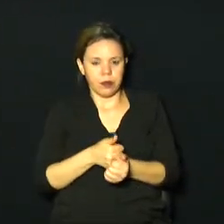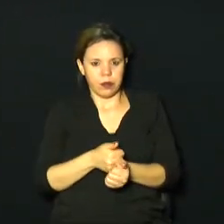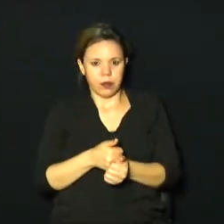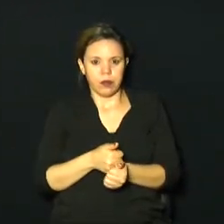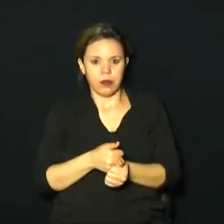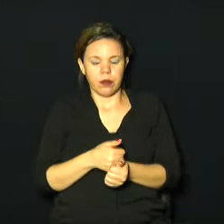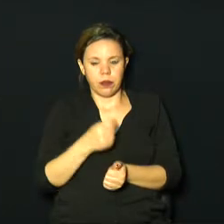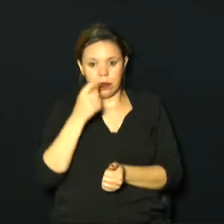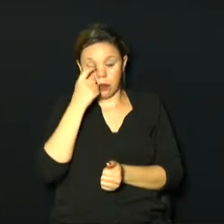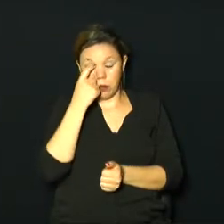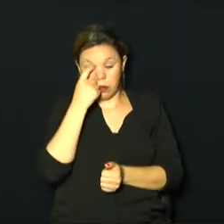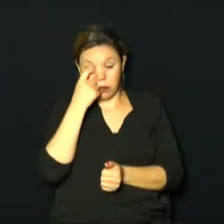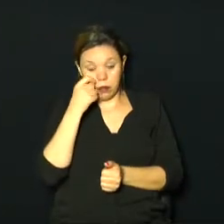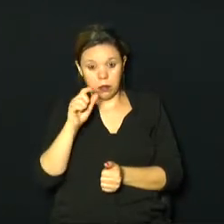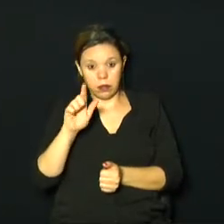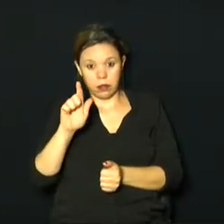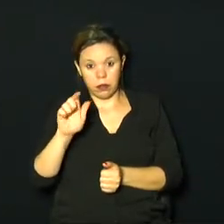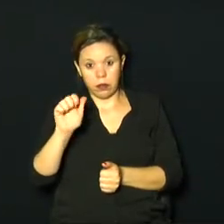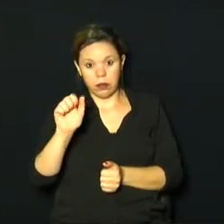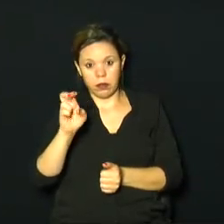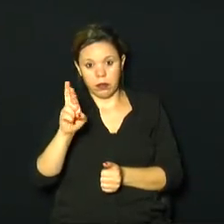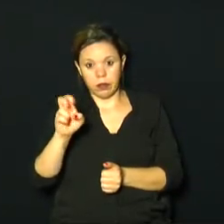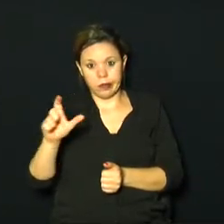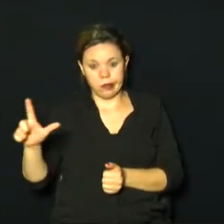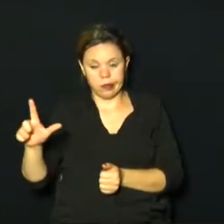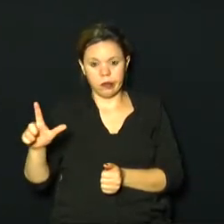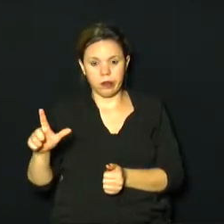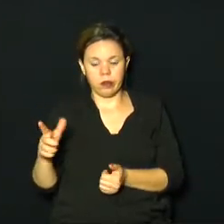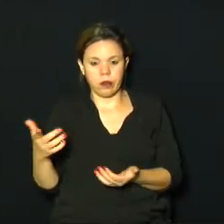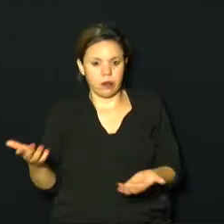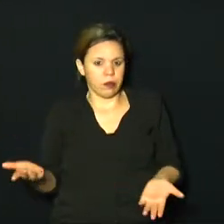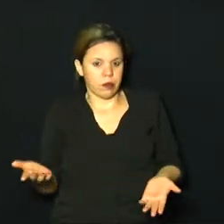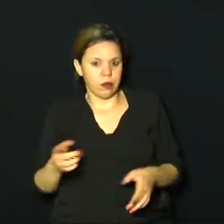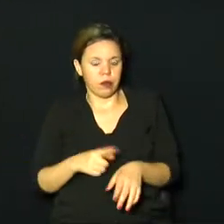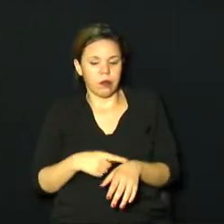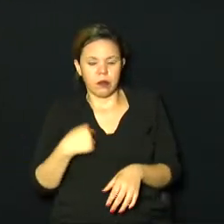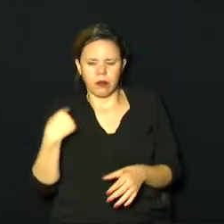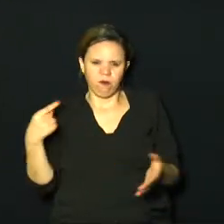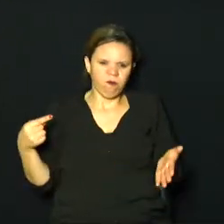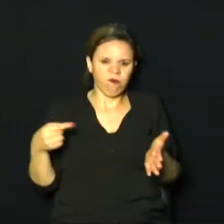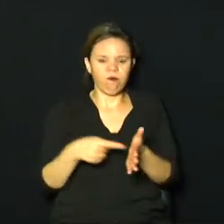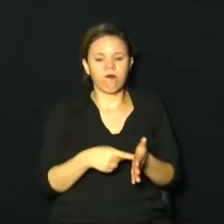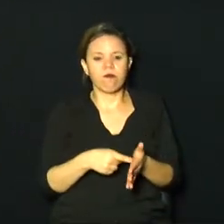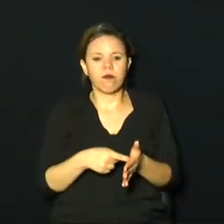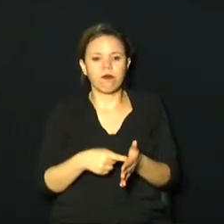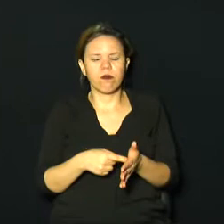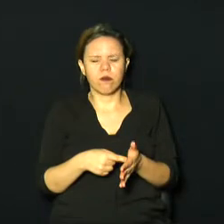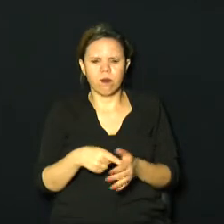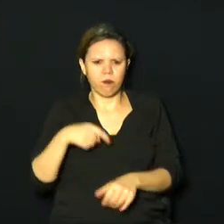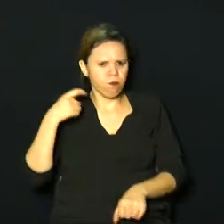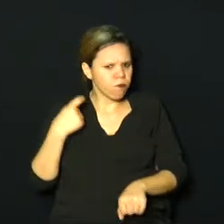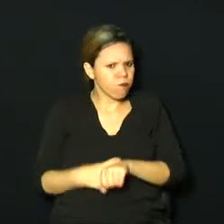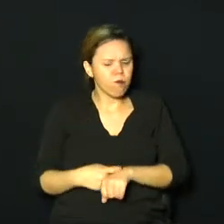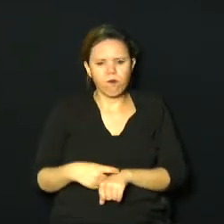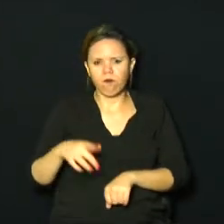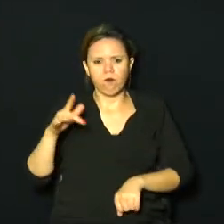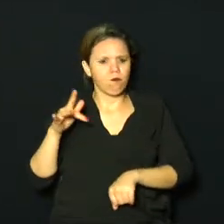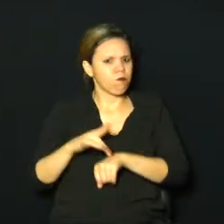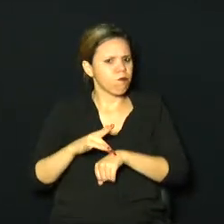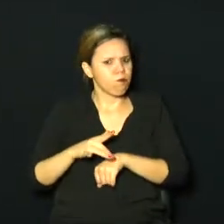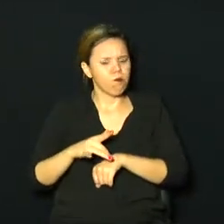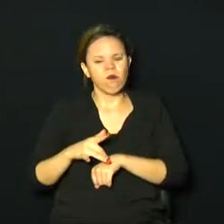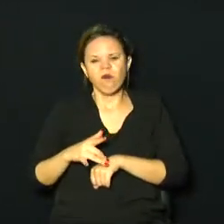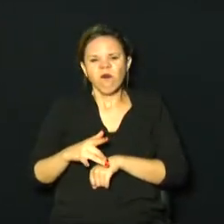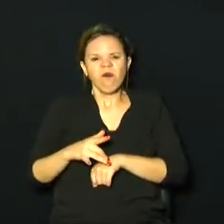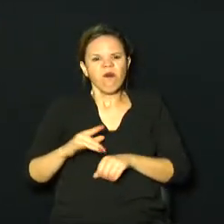Dr. Gabriel, que está aqui presente, acompanhou naquele momento, e nós denunciamos duramente a absurda postura que a Secretaria